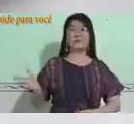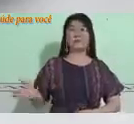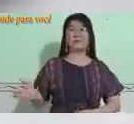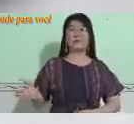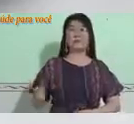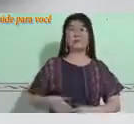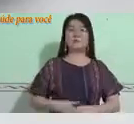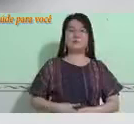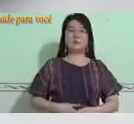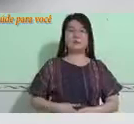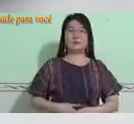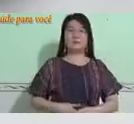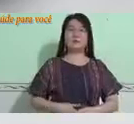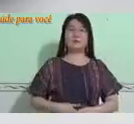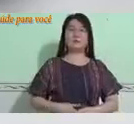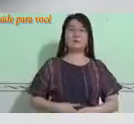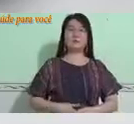por exemplo.